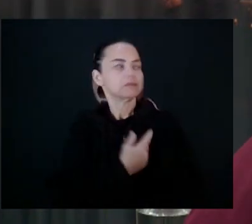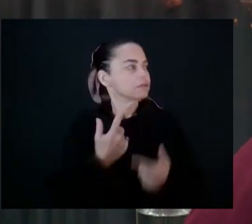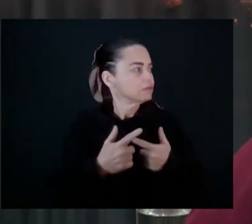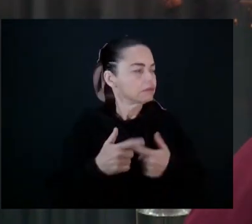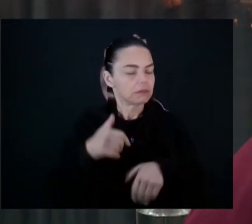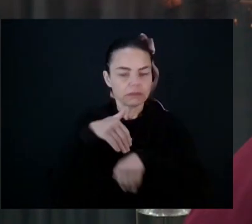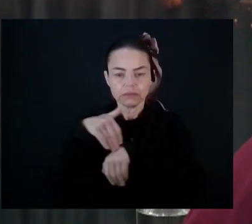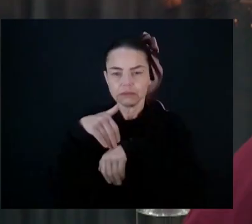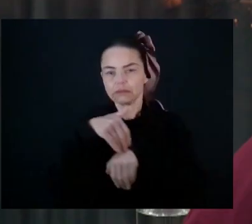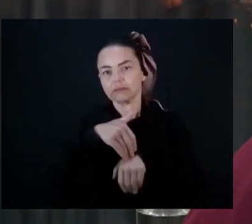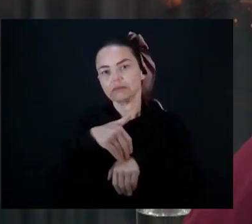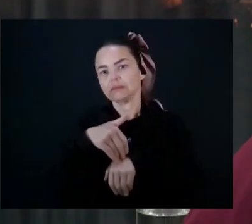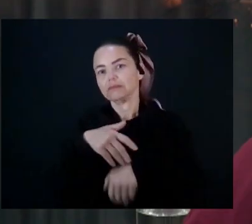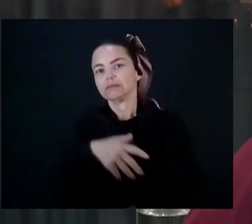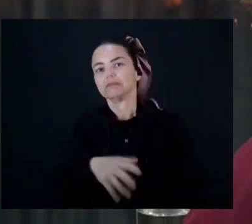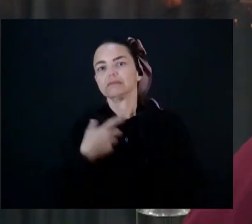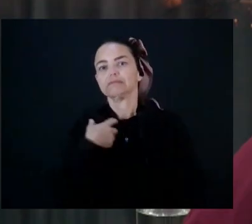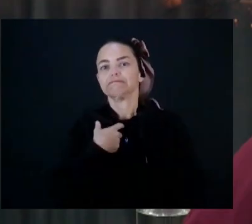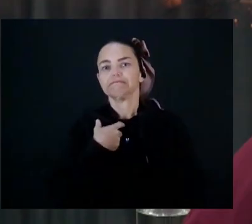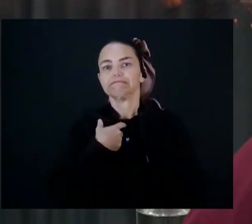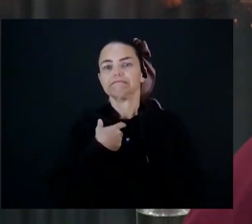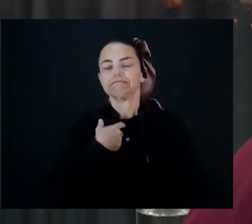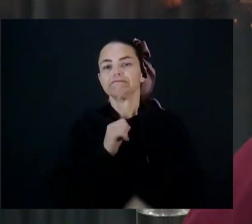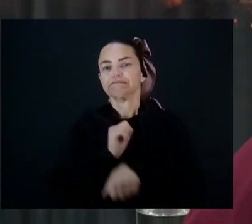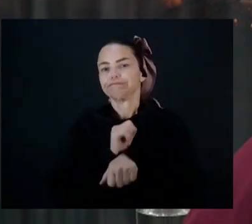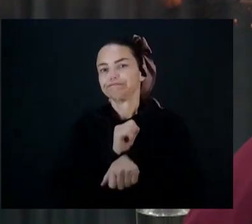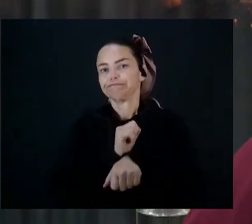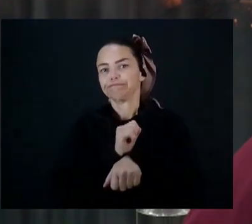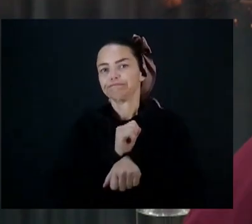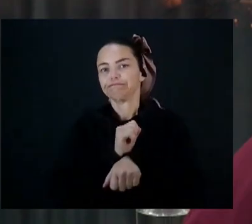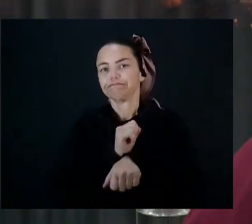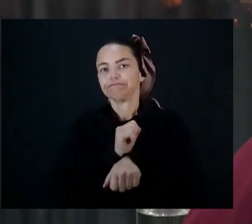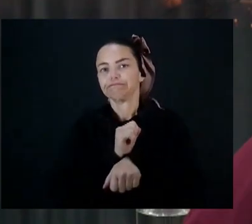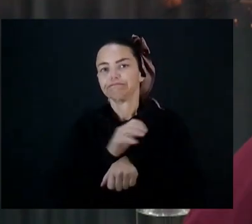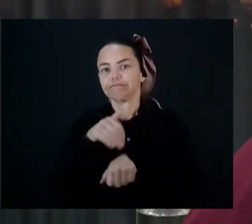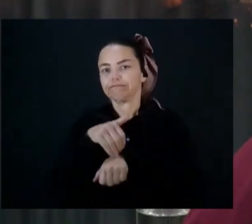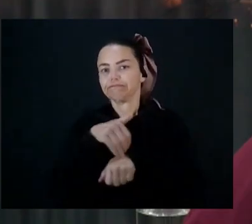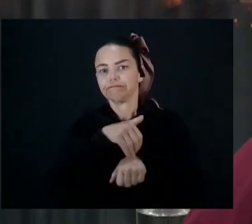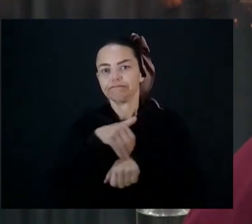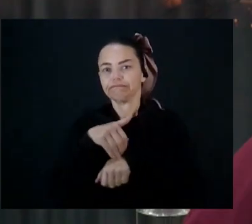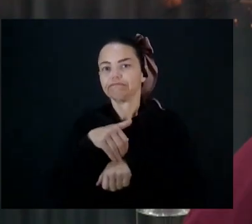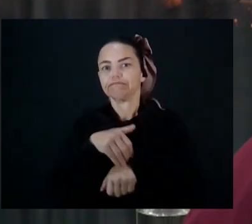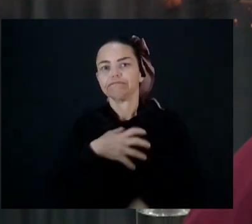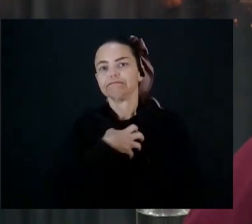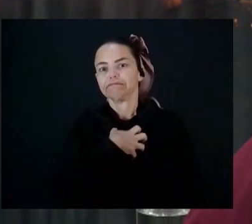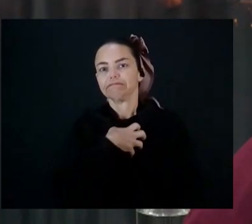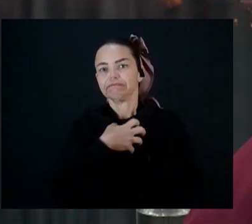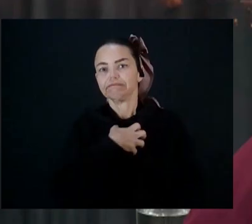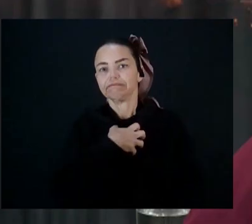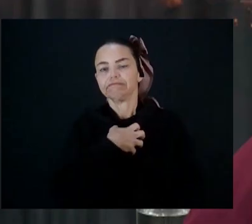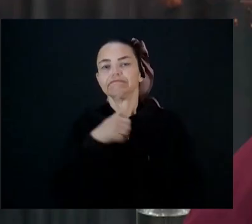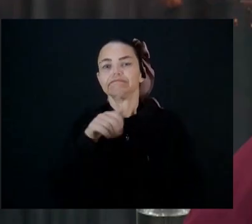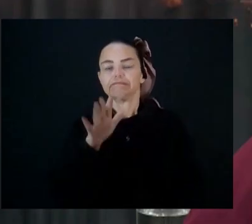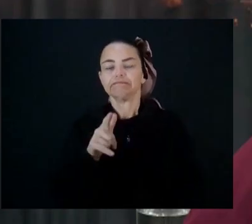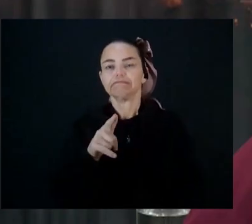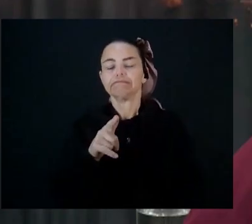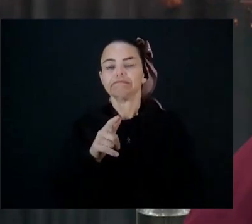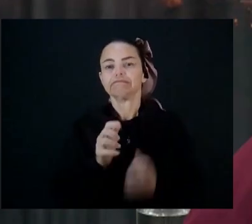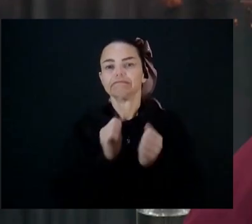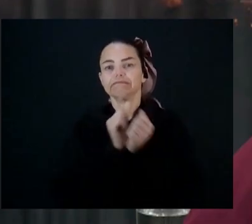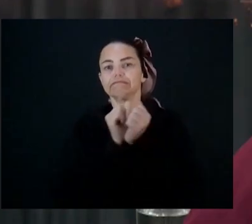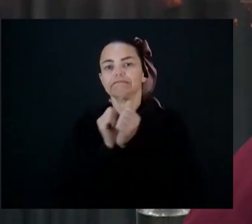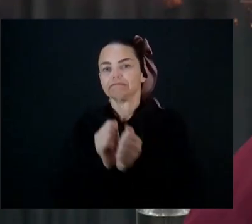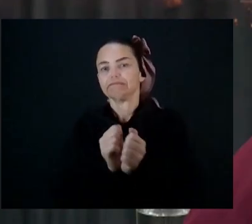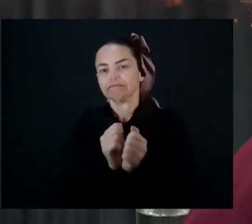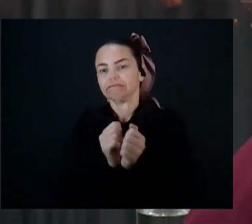um sentimento paralisante. A culpa é um dos sentimentos que mais aprisiona o indivíduo